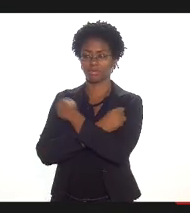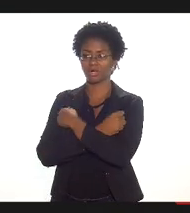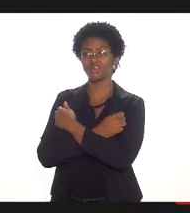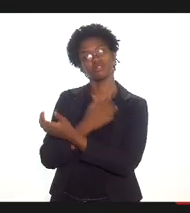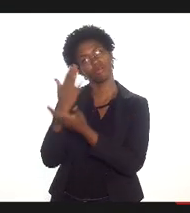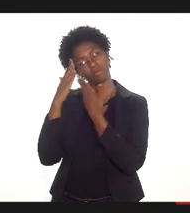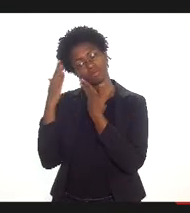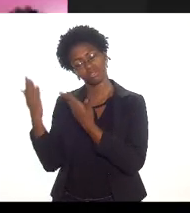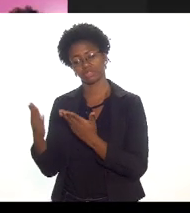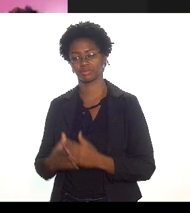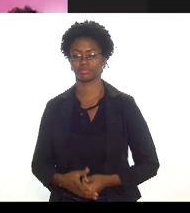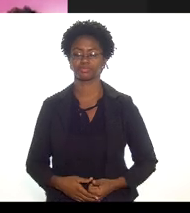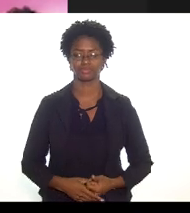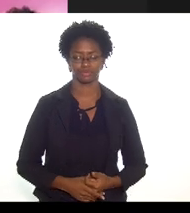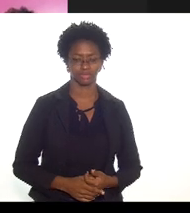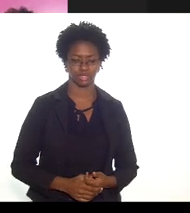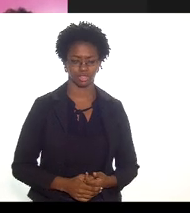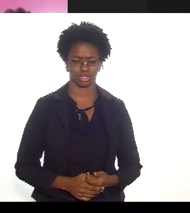o espaço.